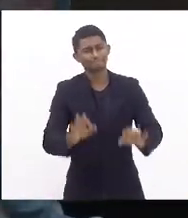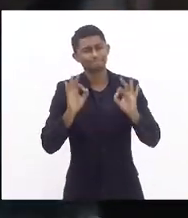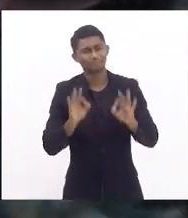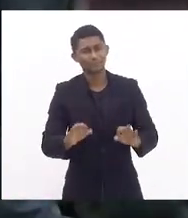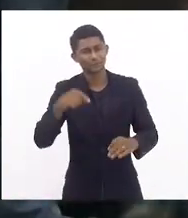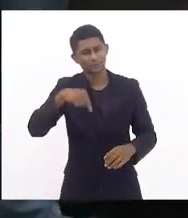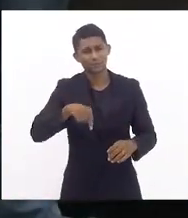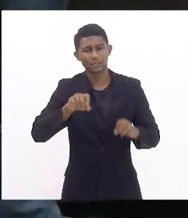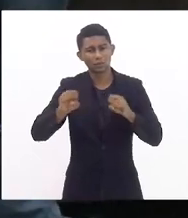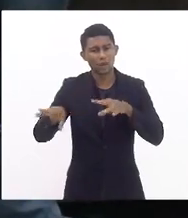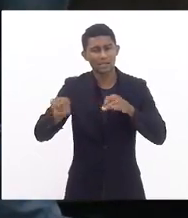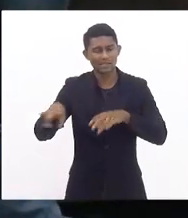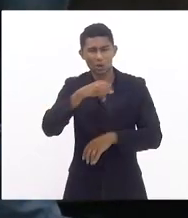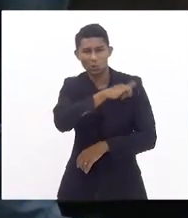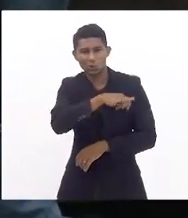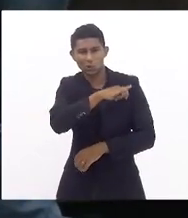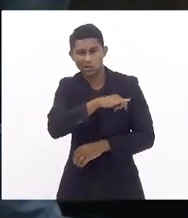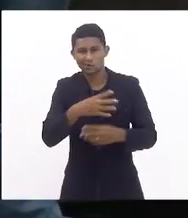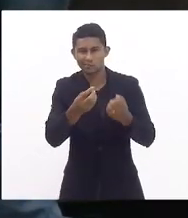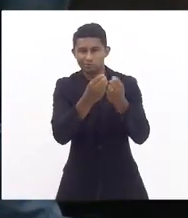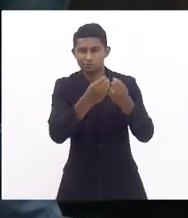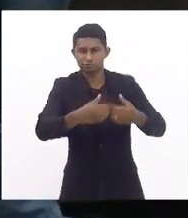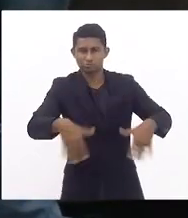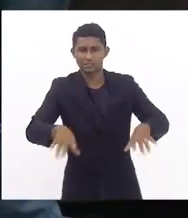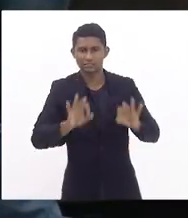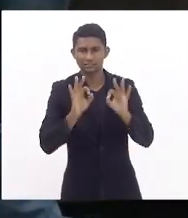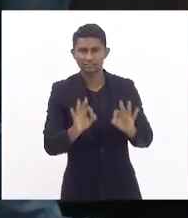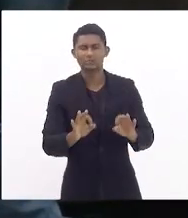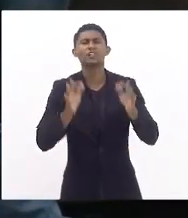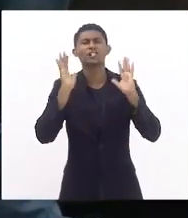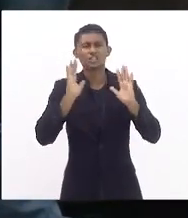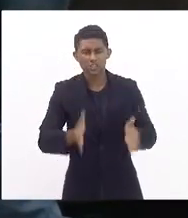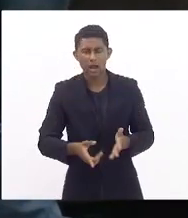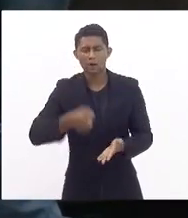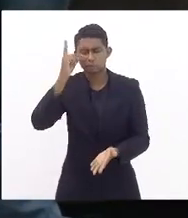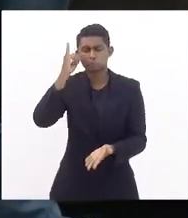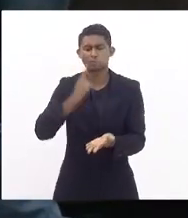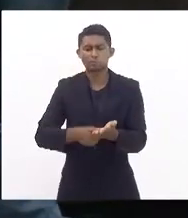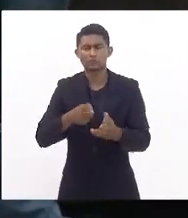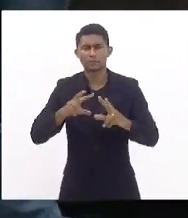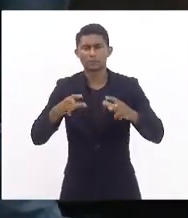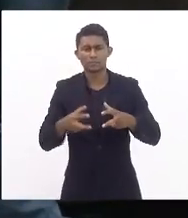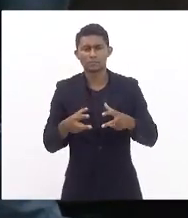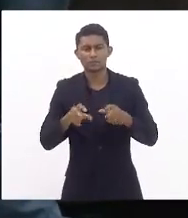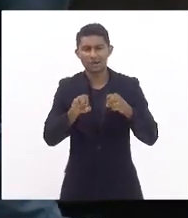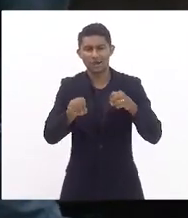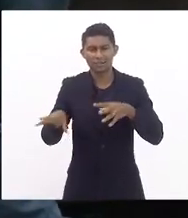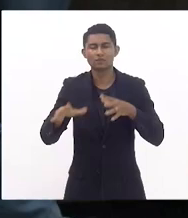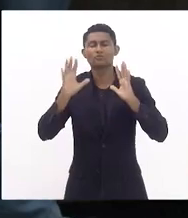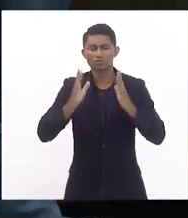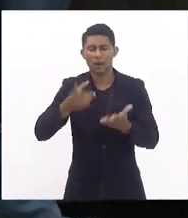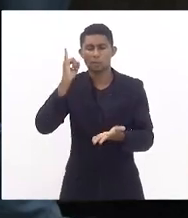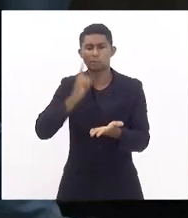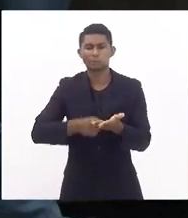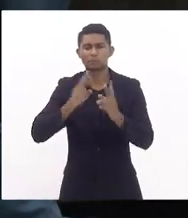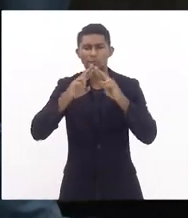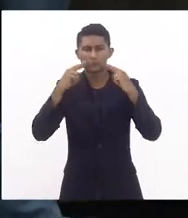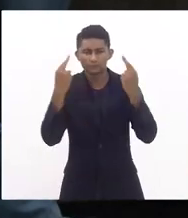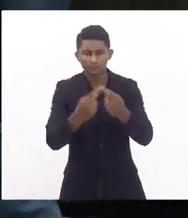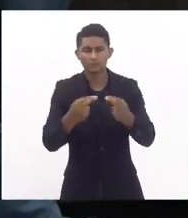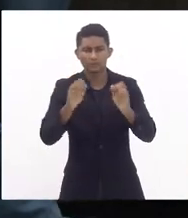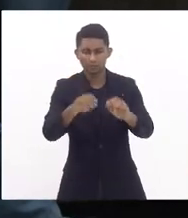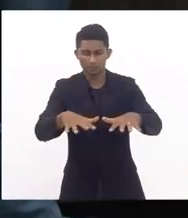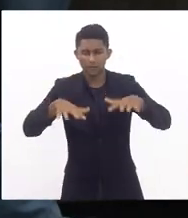educação pública. A gente já marcou uma audiência pública pela Comissão de Educação para debater o